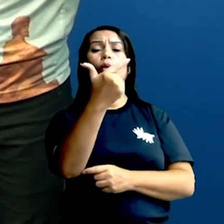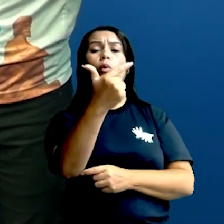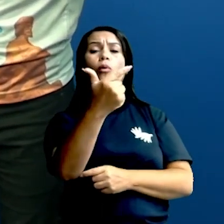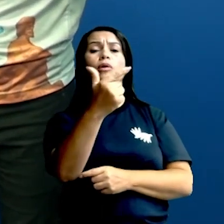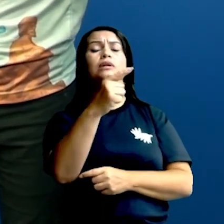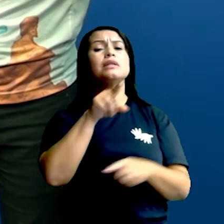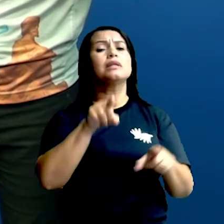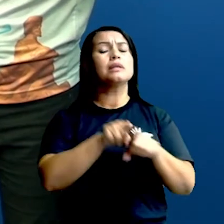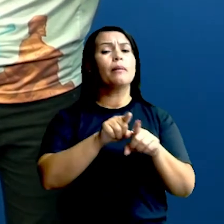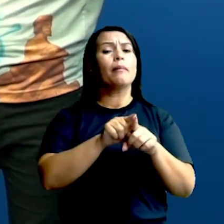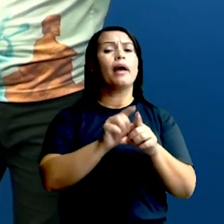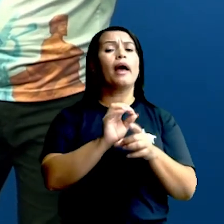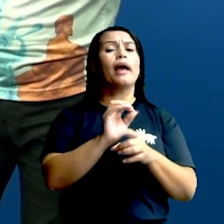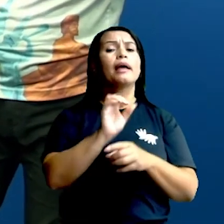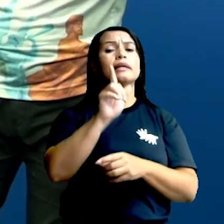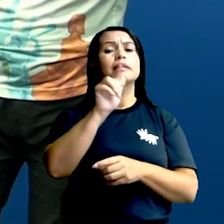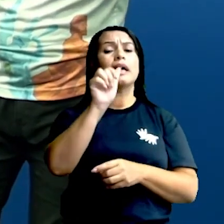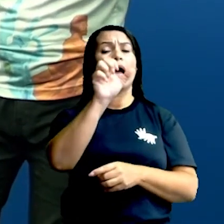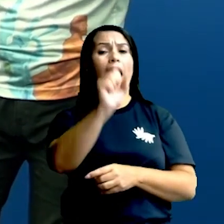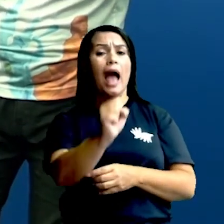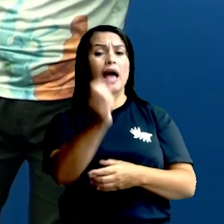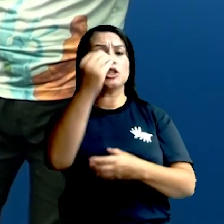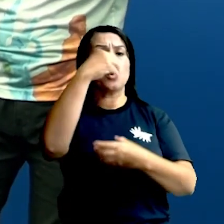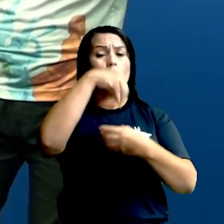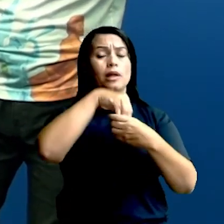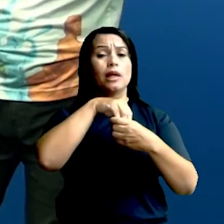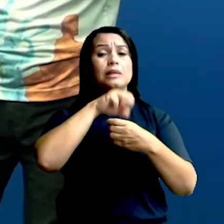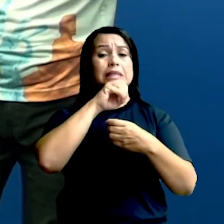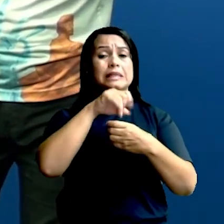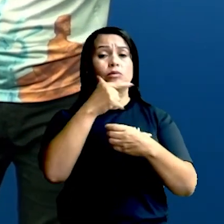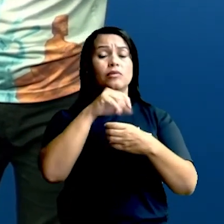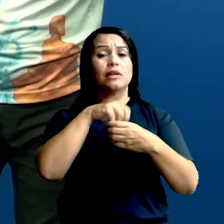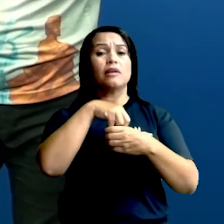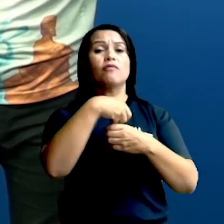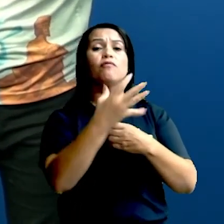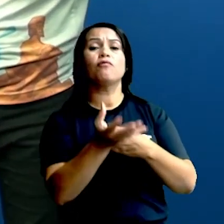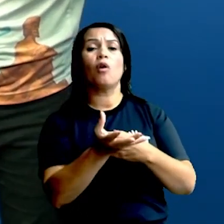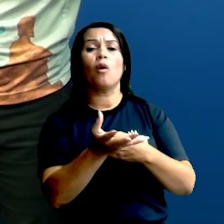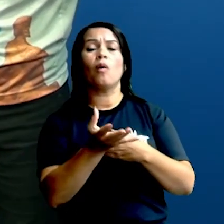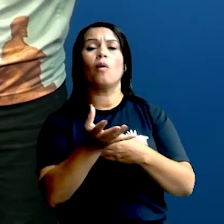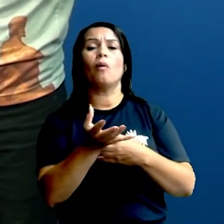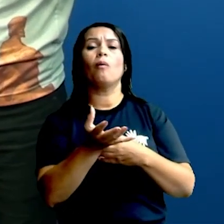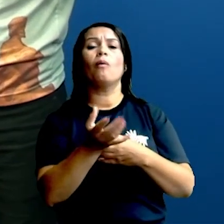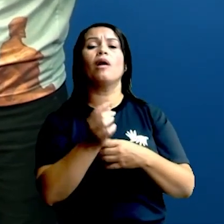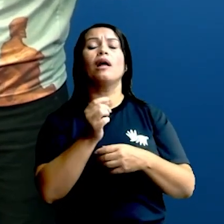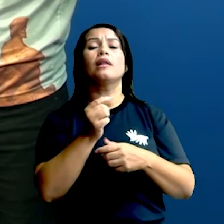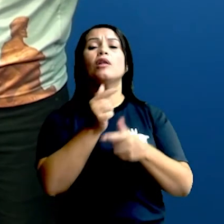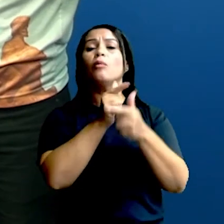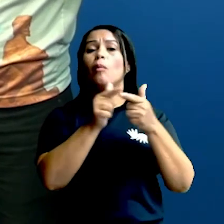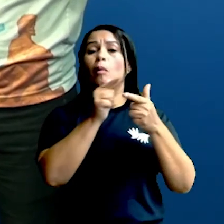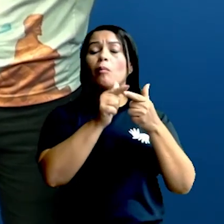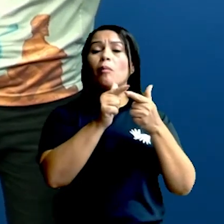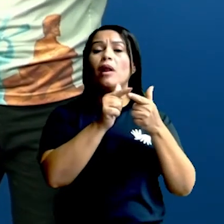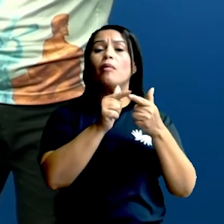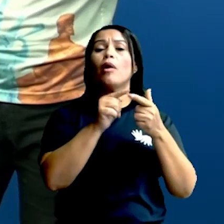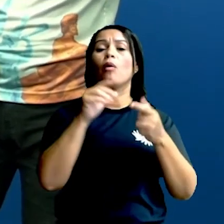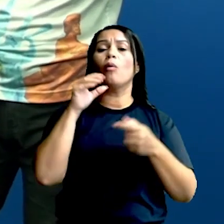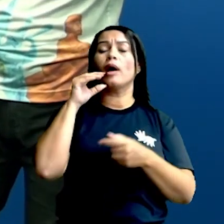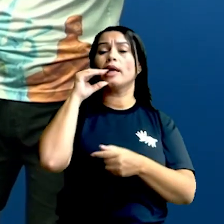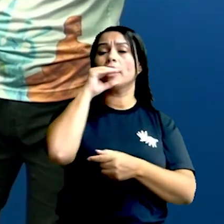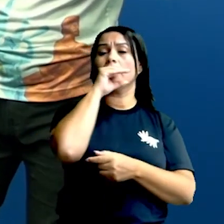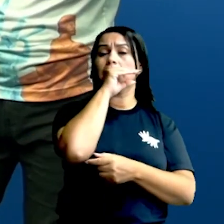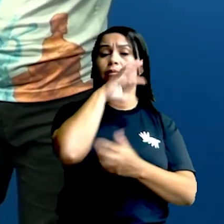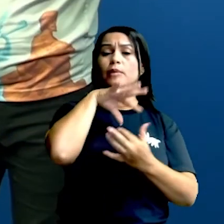que esse gás carbônico estaria na atmosfera, colaborando com o efeito estufa e com o